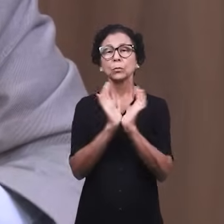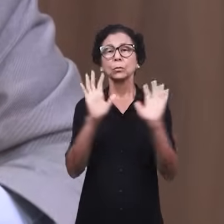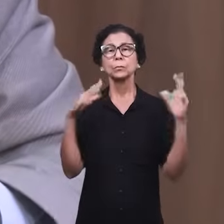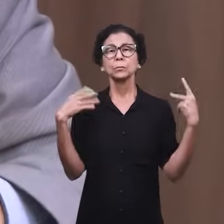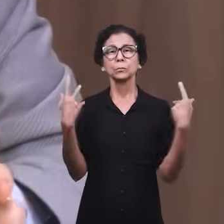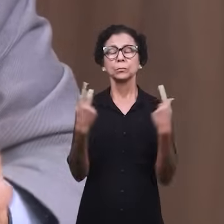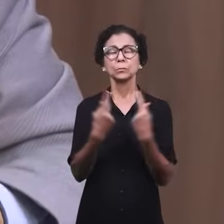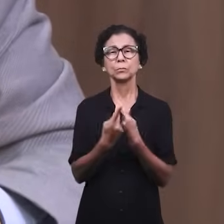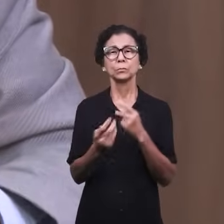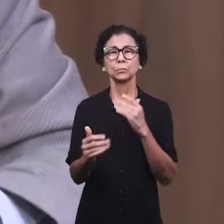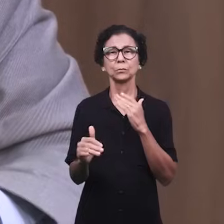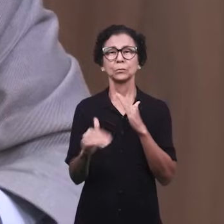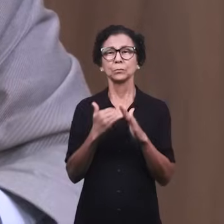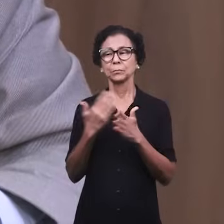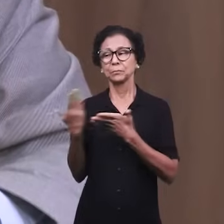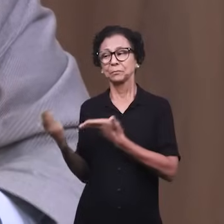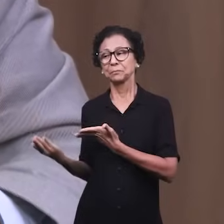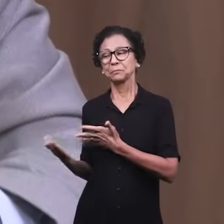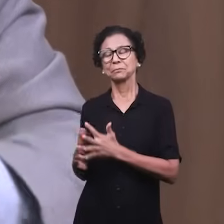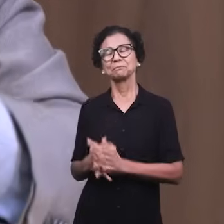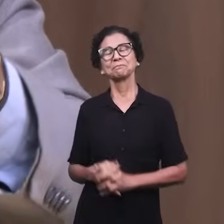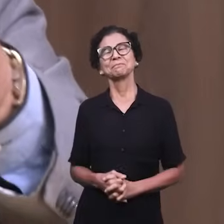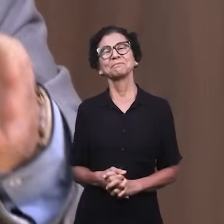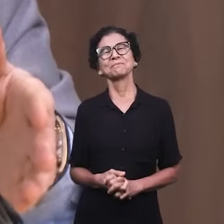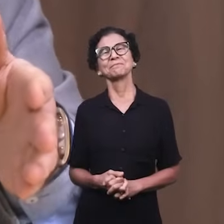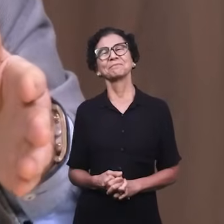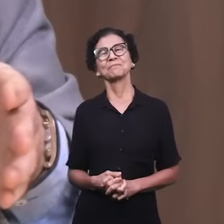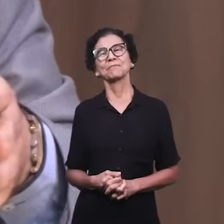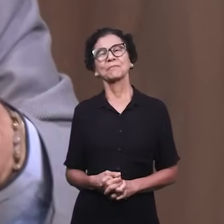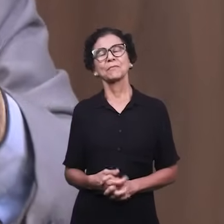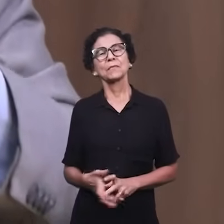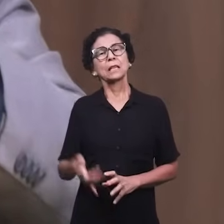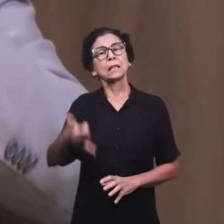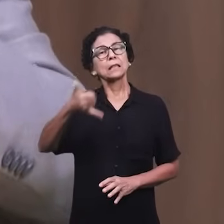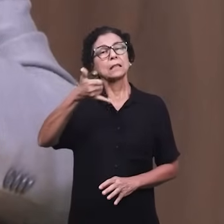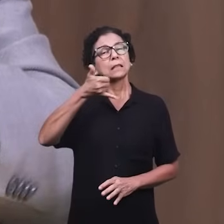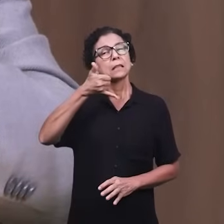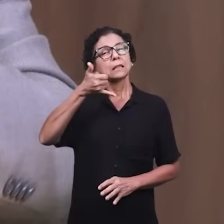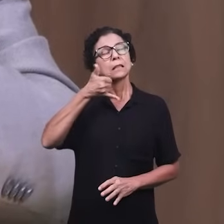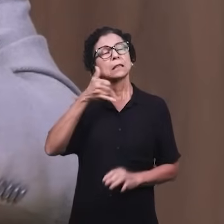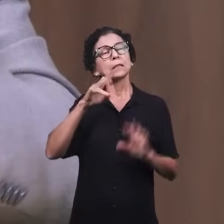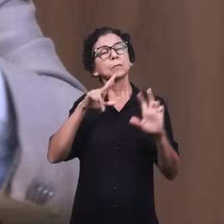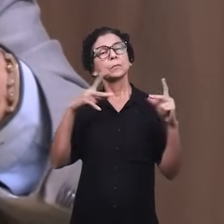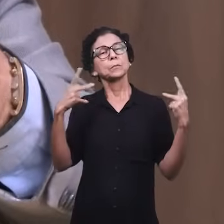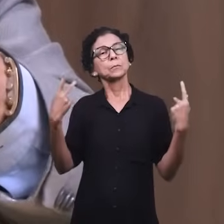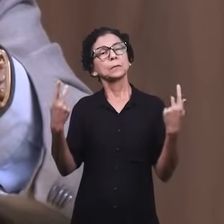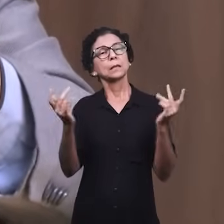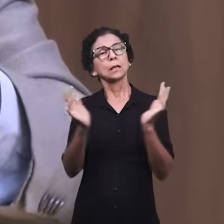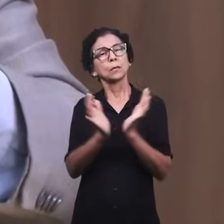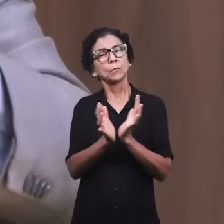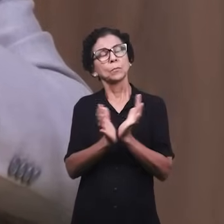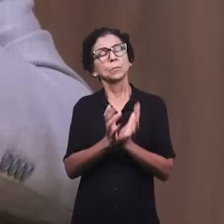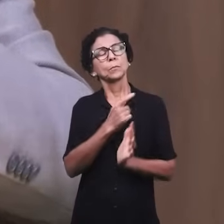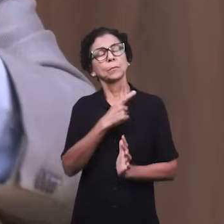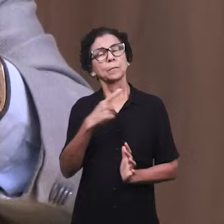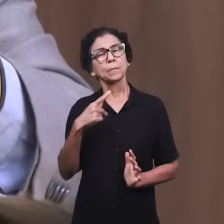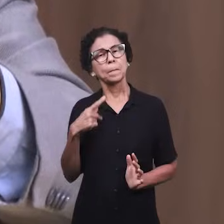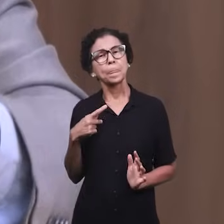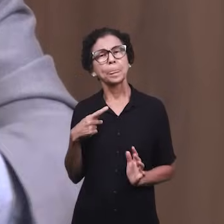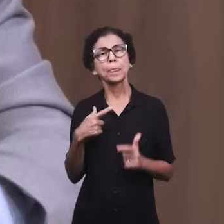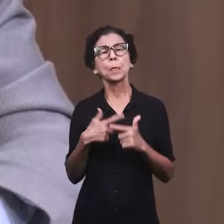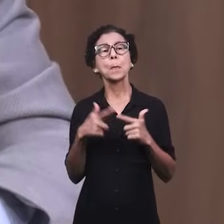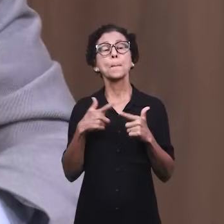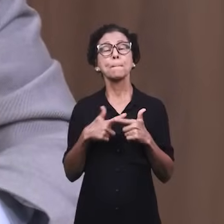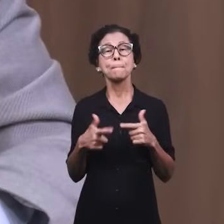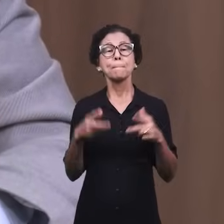em contato secretaria @pro pg.br ou então telefona pro presbitério coloca a a situação específica né Aquele caso